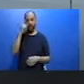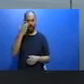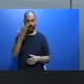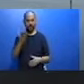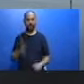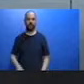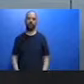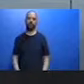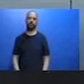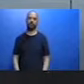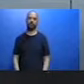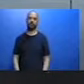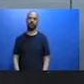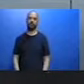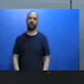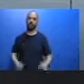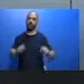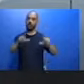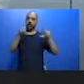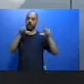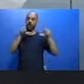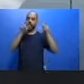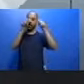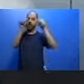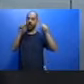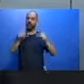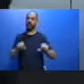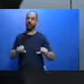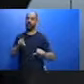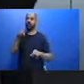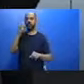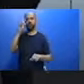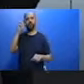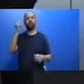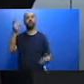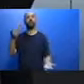nisso elaborem o cartaz de vocês